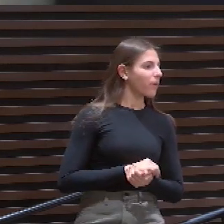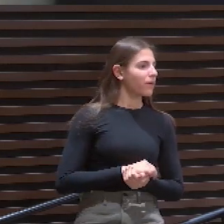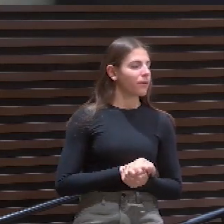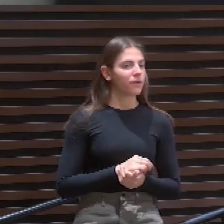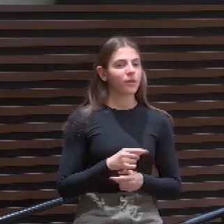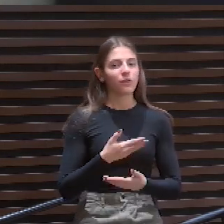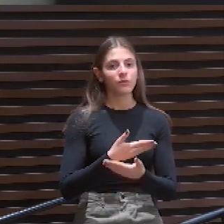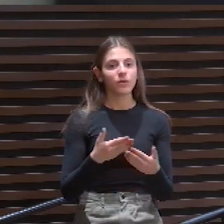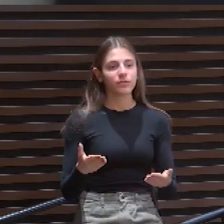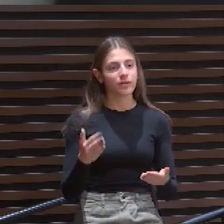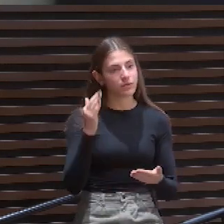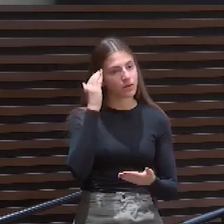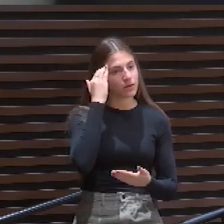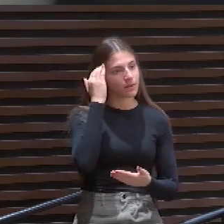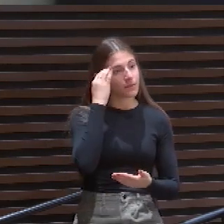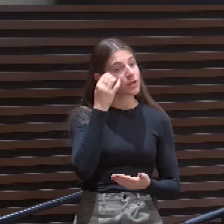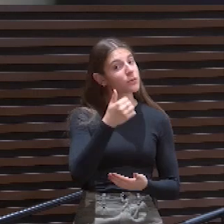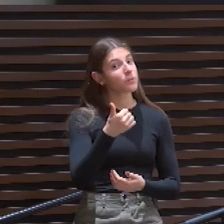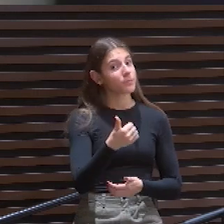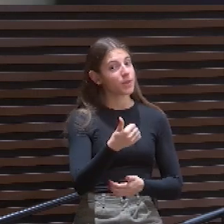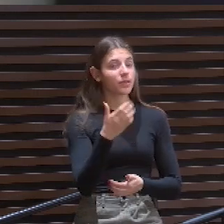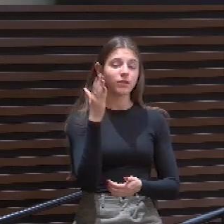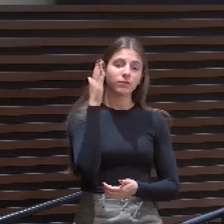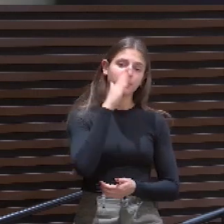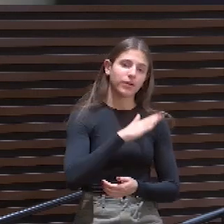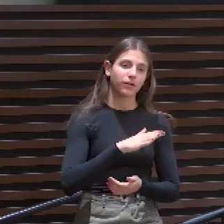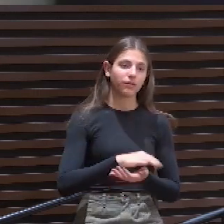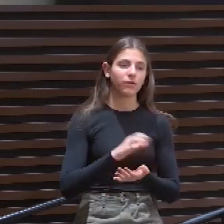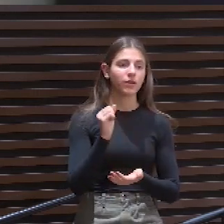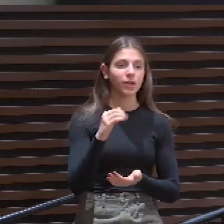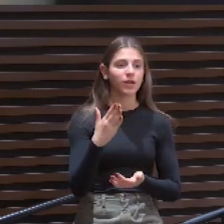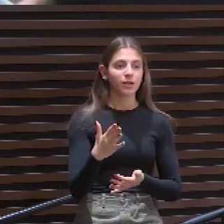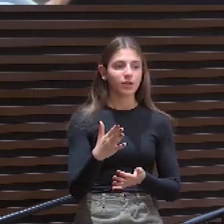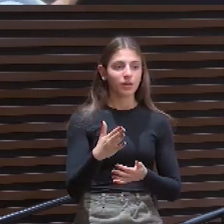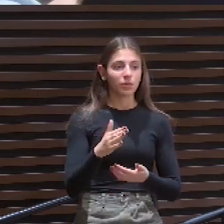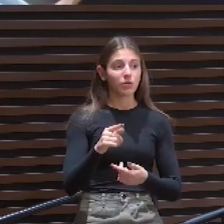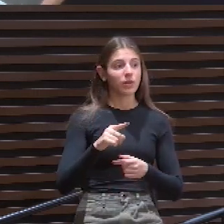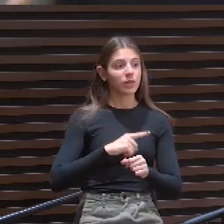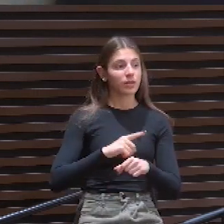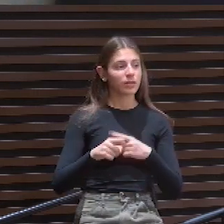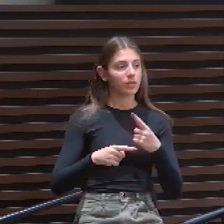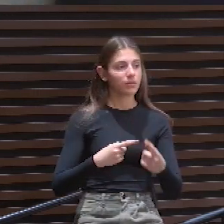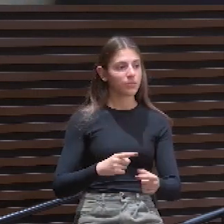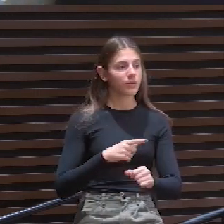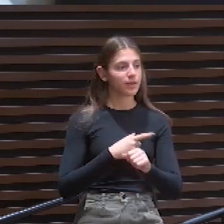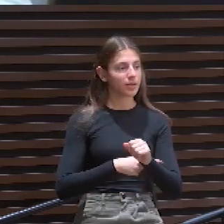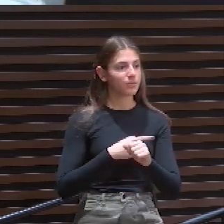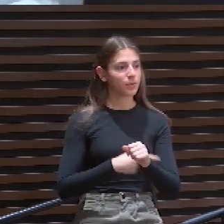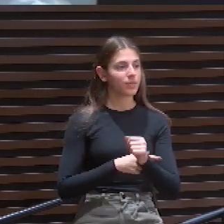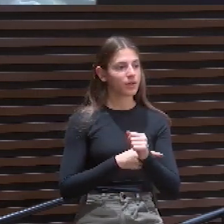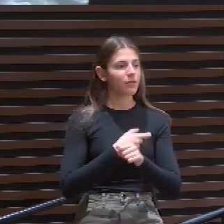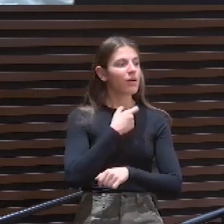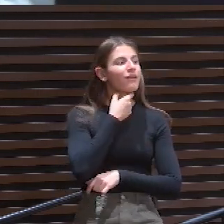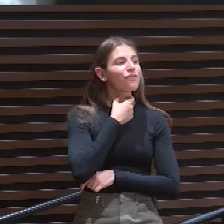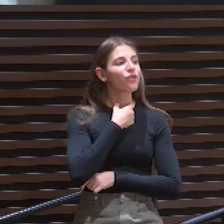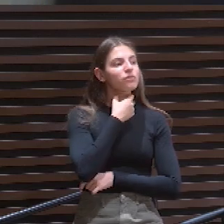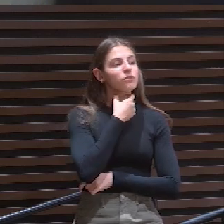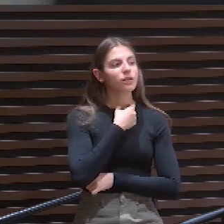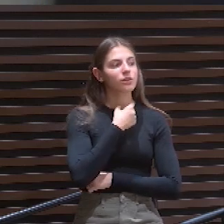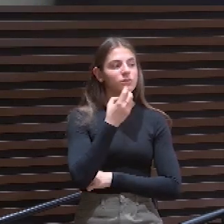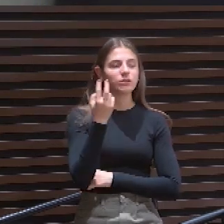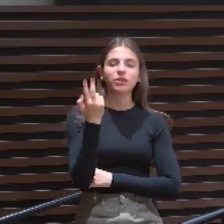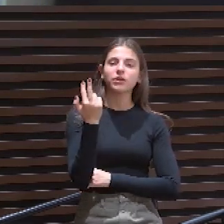vão saber do bem e do mal. Então, a partir daquele momento, com a queda, do desejo de ser igual a